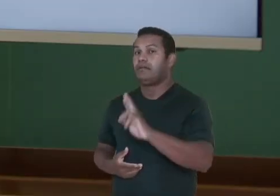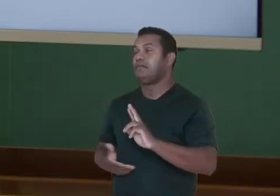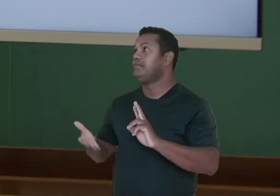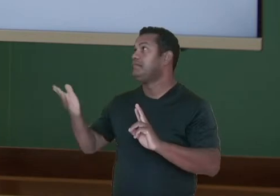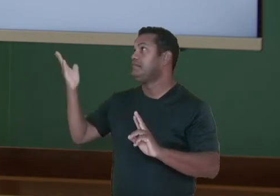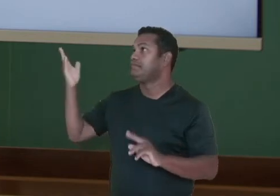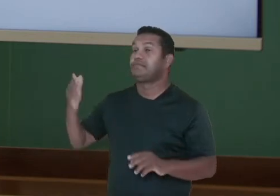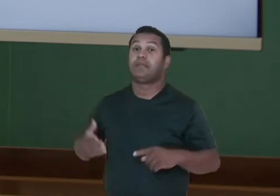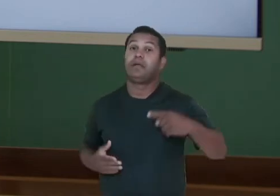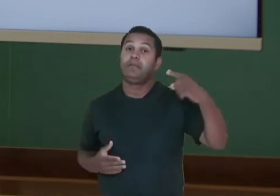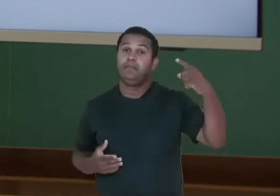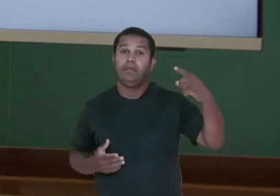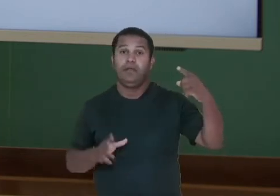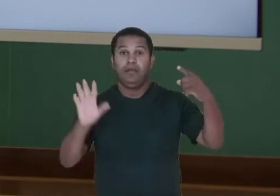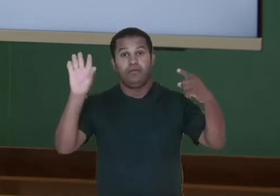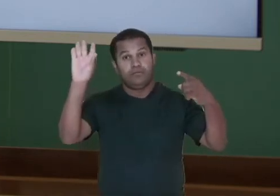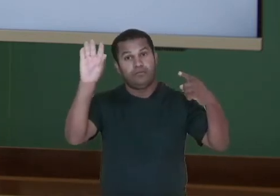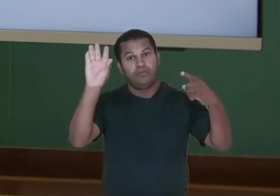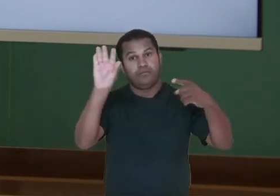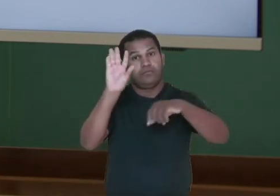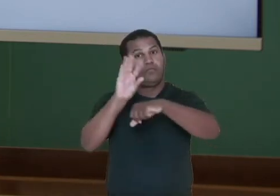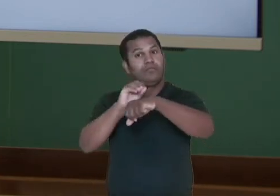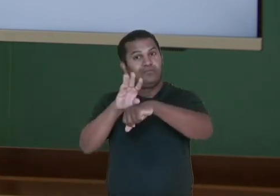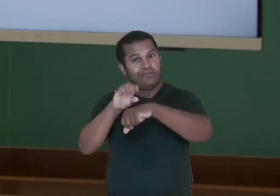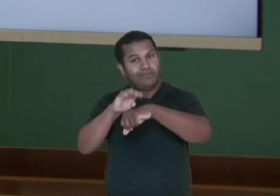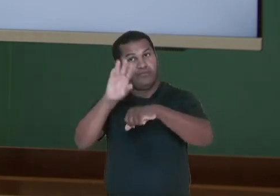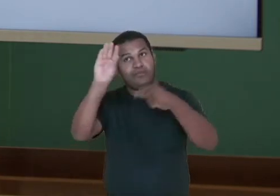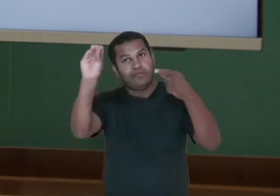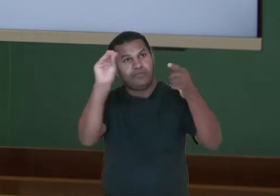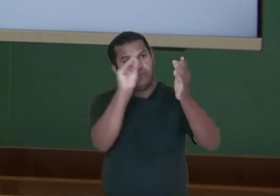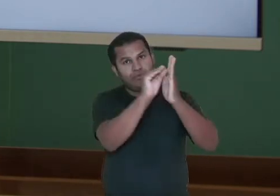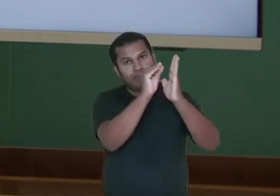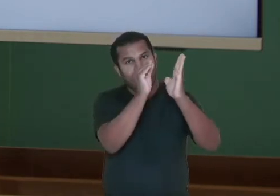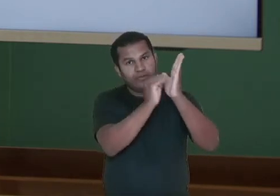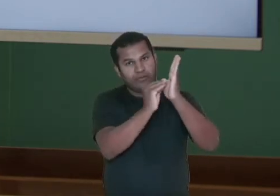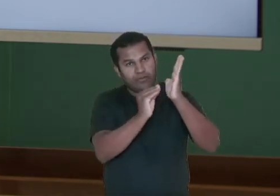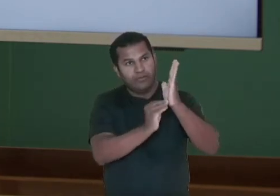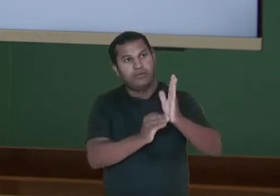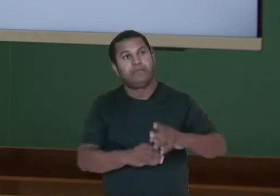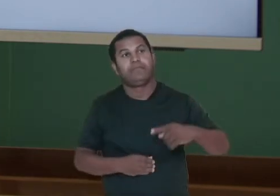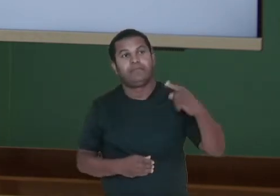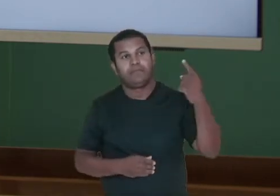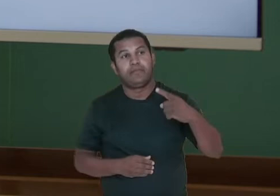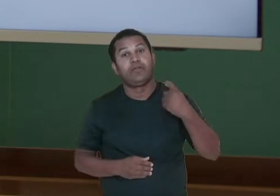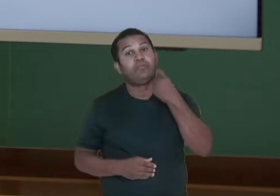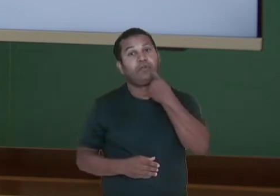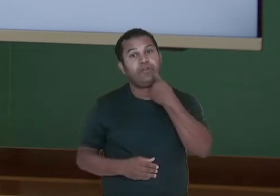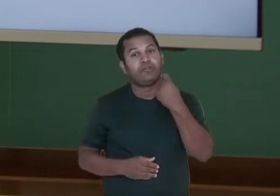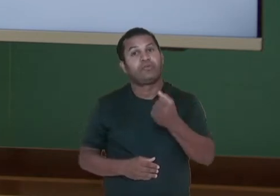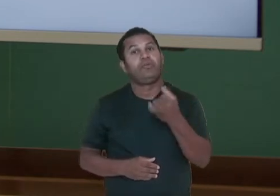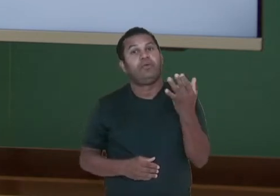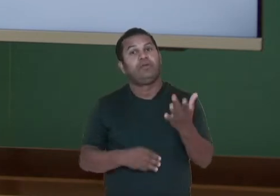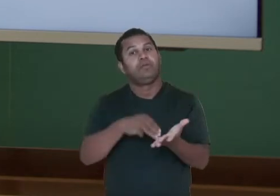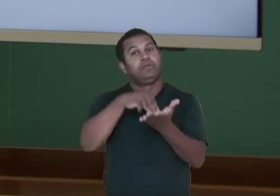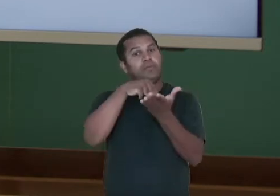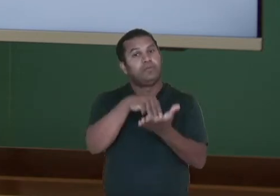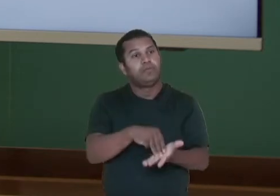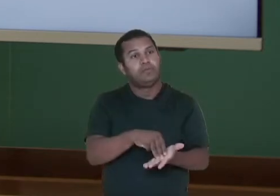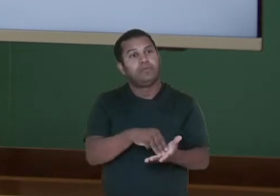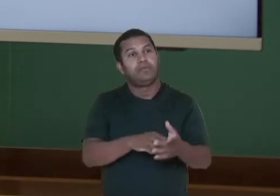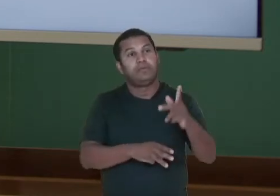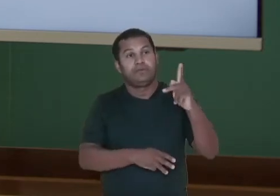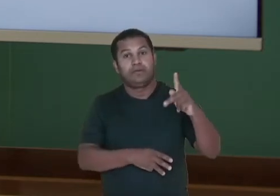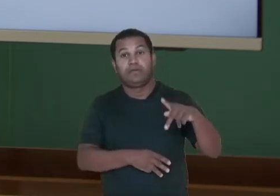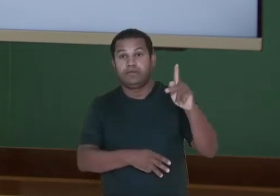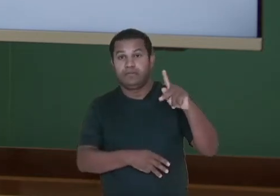eu vou fazer é tirar as informações. Então, eu tenho aqui o peixe predador, que nesse caso ele tem 3 quilos, a velocidade dele é de 2 metros por segundo.